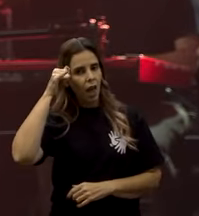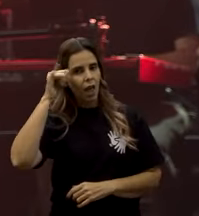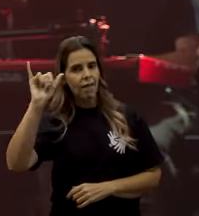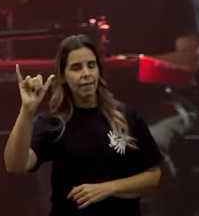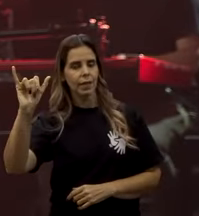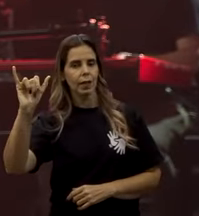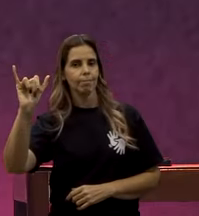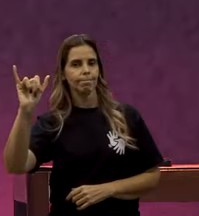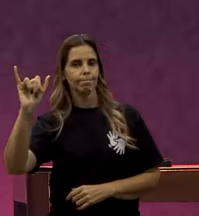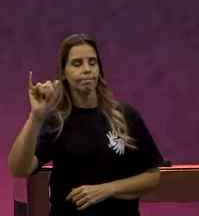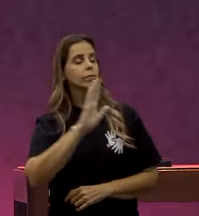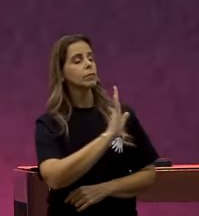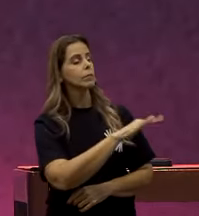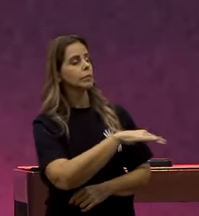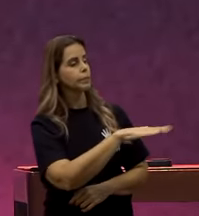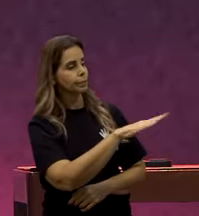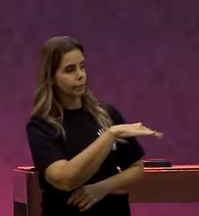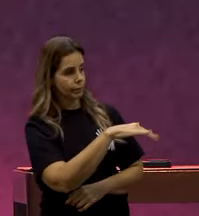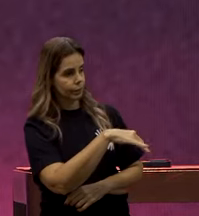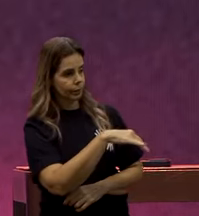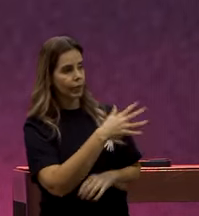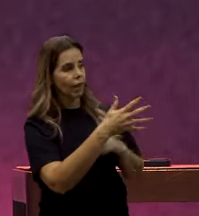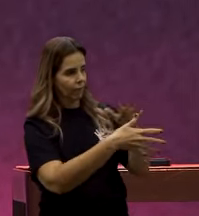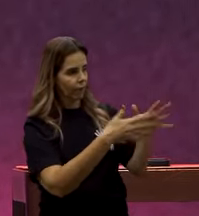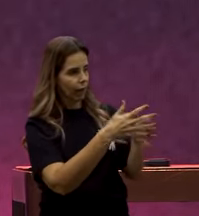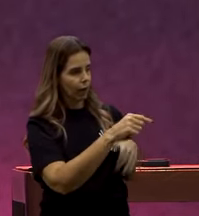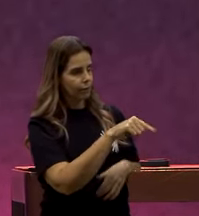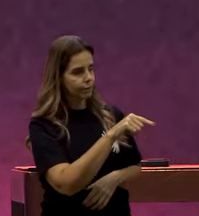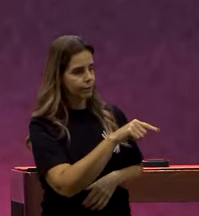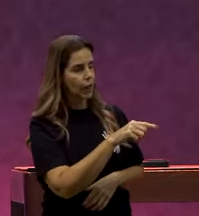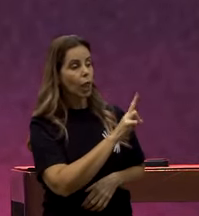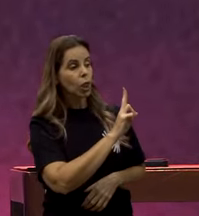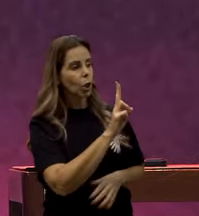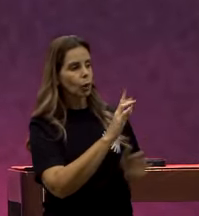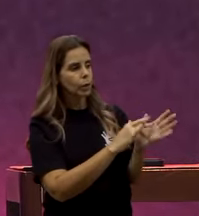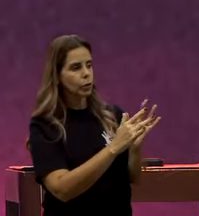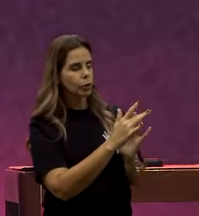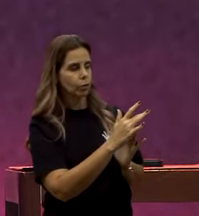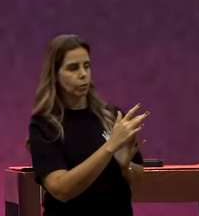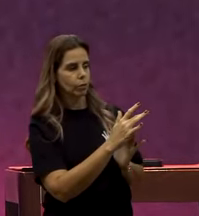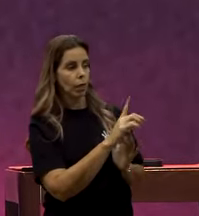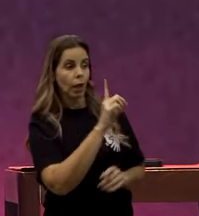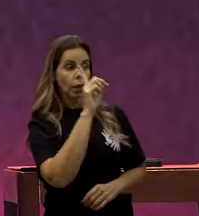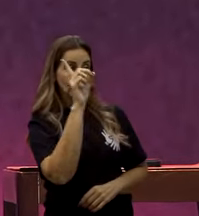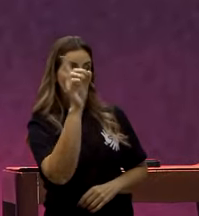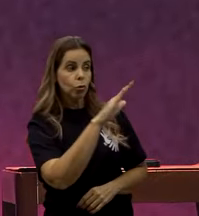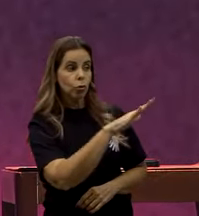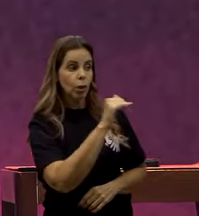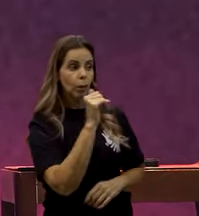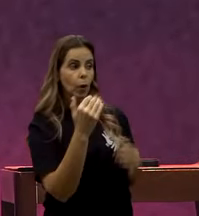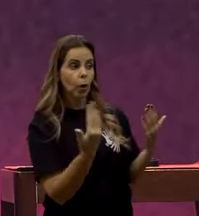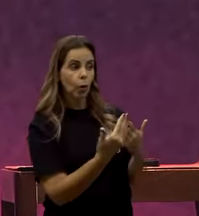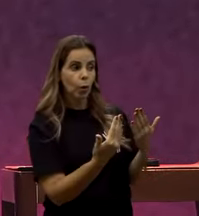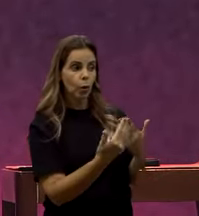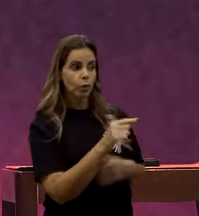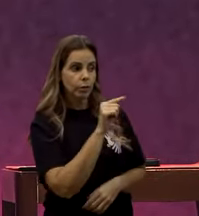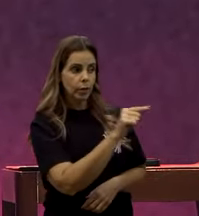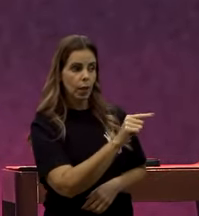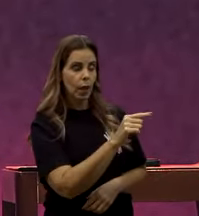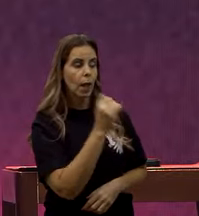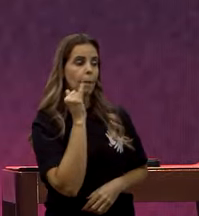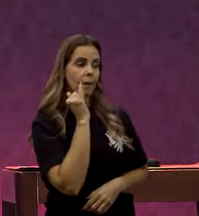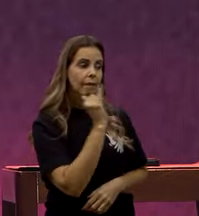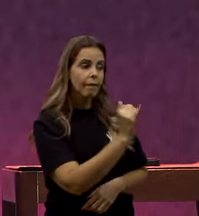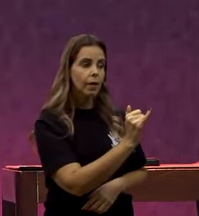para teu irmão diga para el assim meu irmão fala aí pega na mão de alguém diga assim em nome de Jesus Deus te trouxe aqui para te